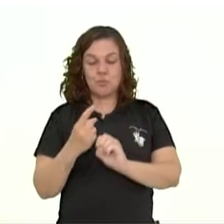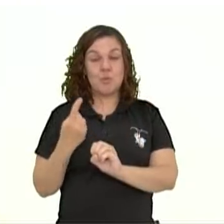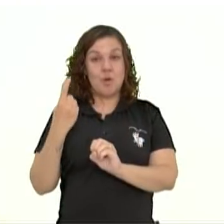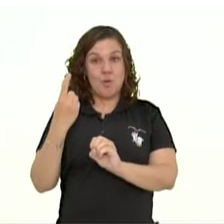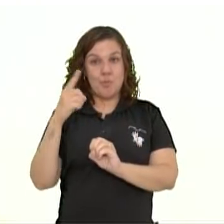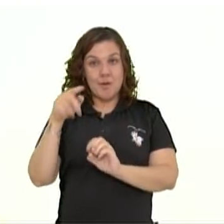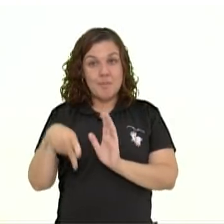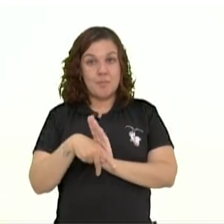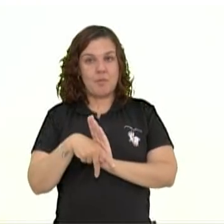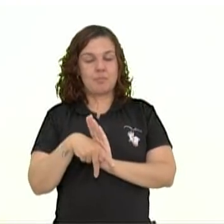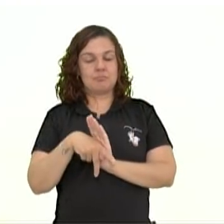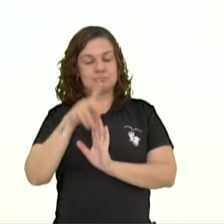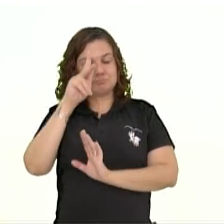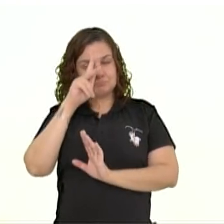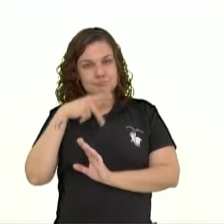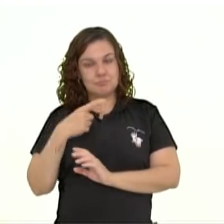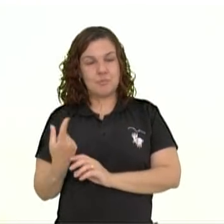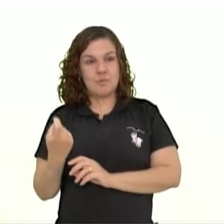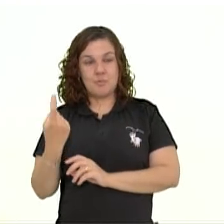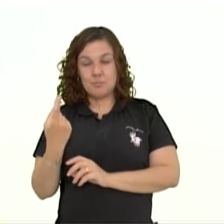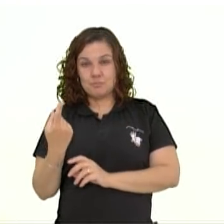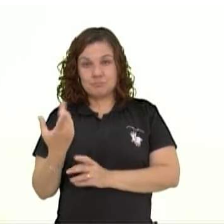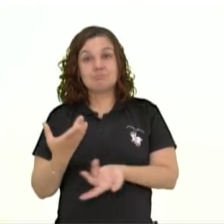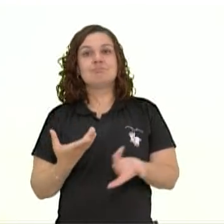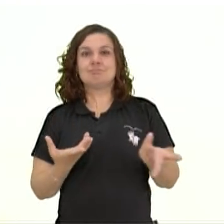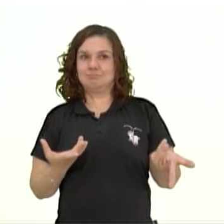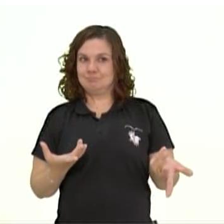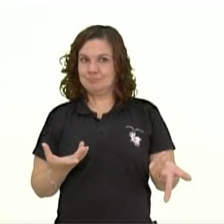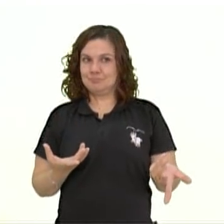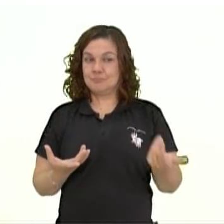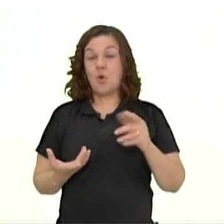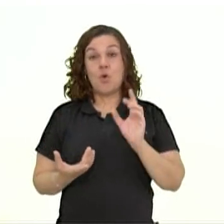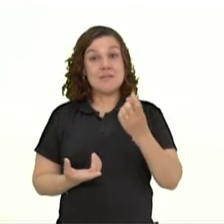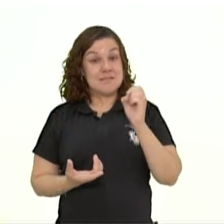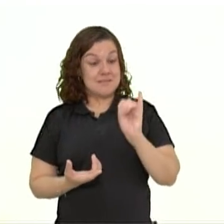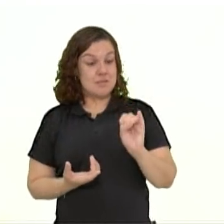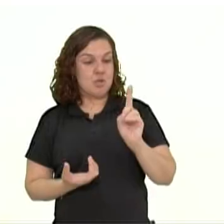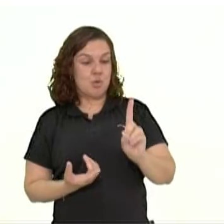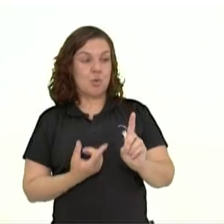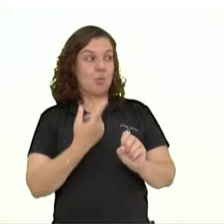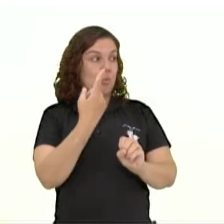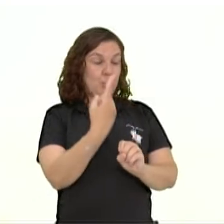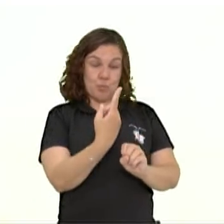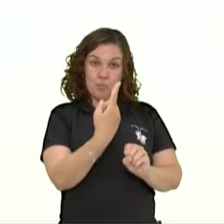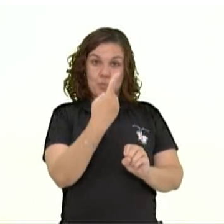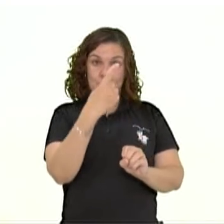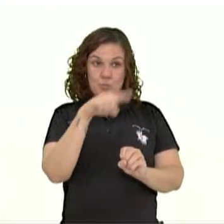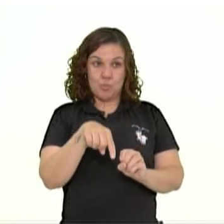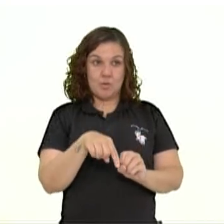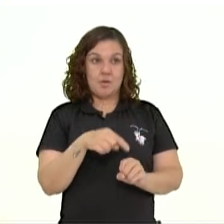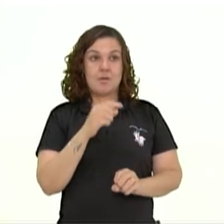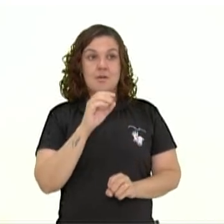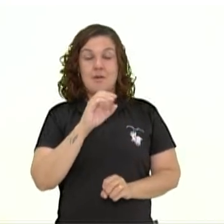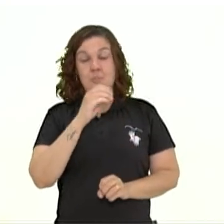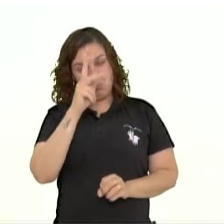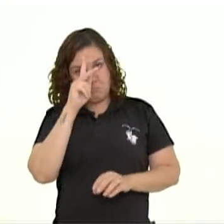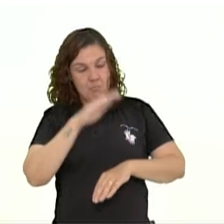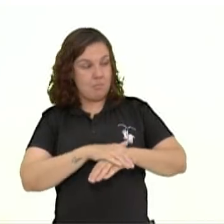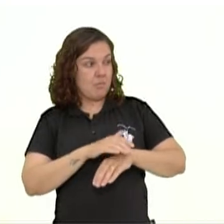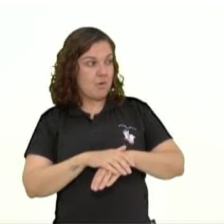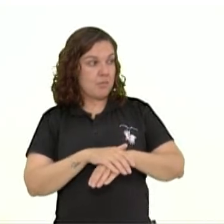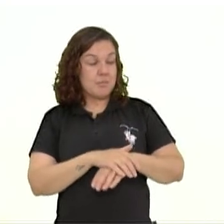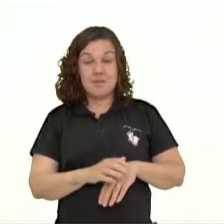é ele mesmo, e todo número ali elevado a 0, né, no caso que nós estamos falando aqui, nesse caso também dos racionais, né, elevado a